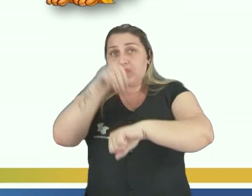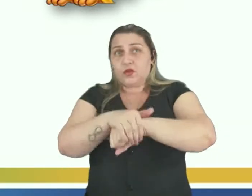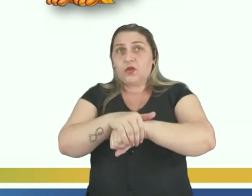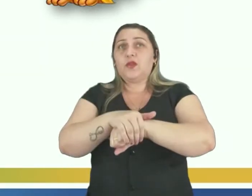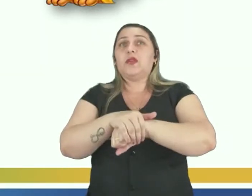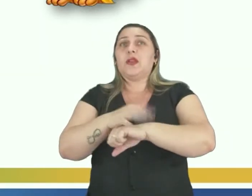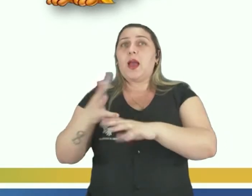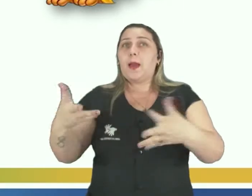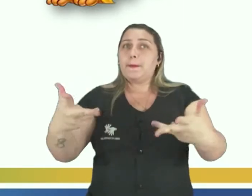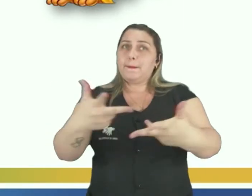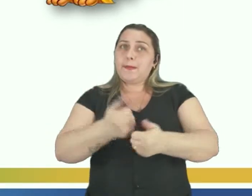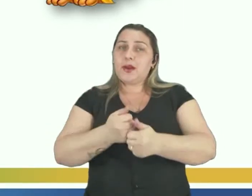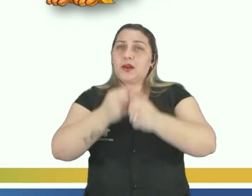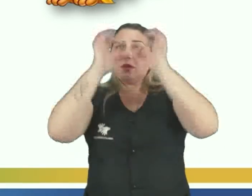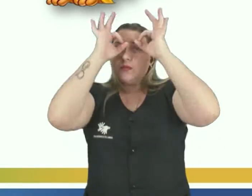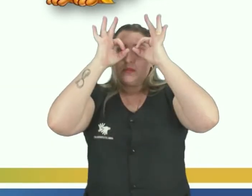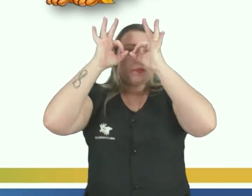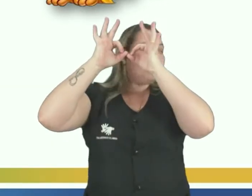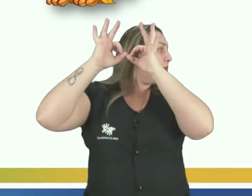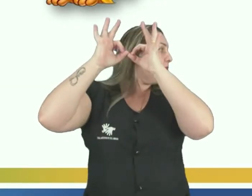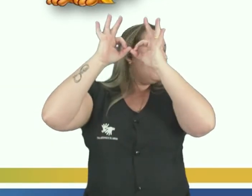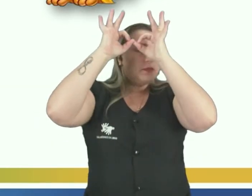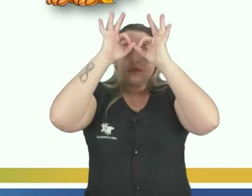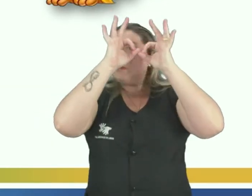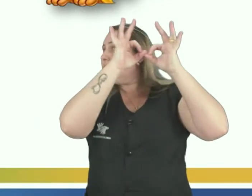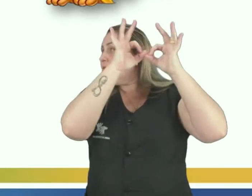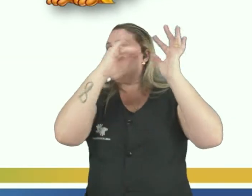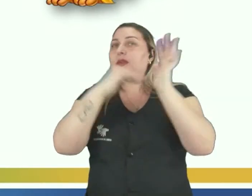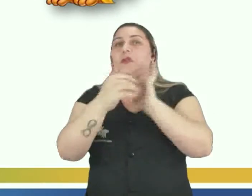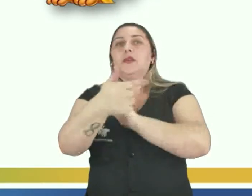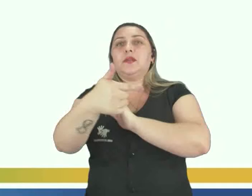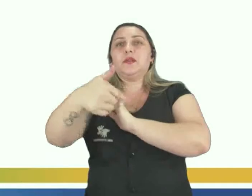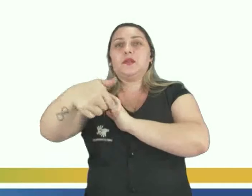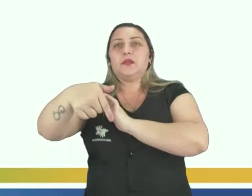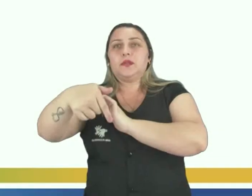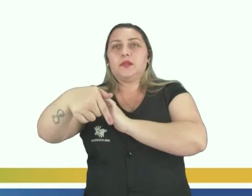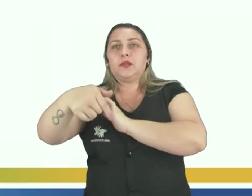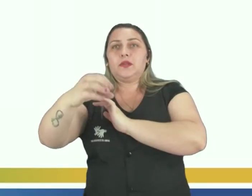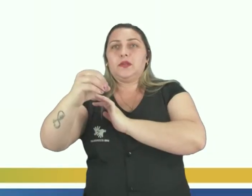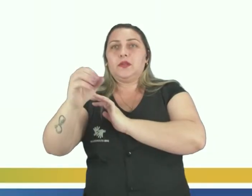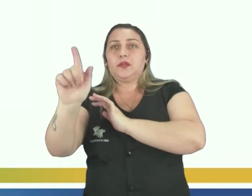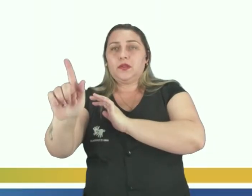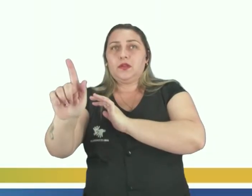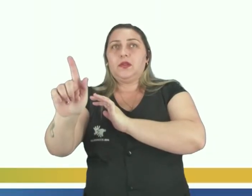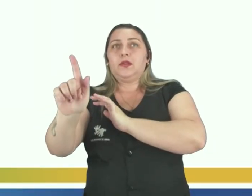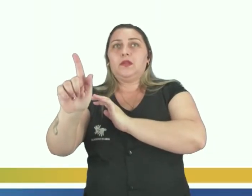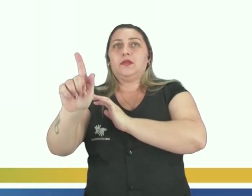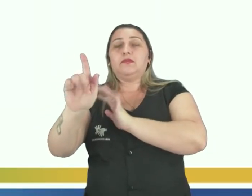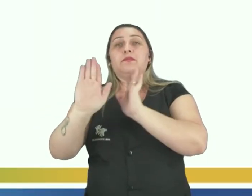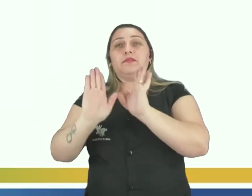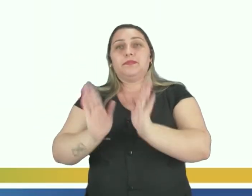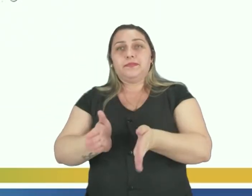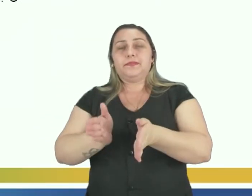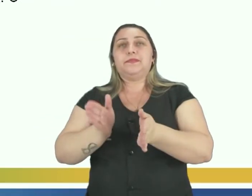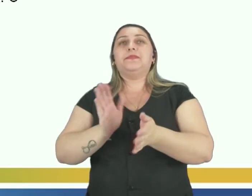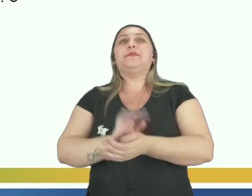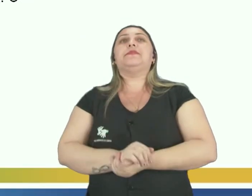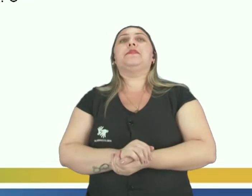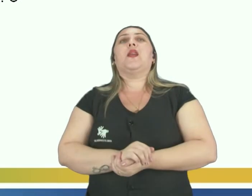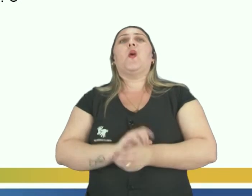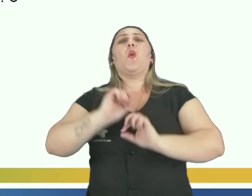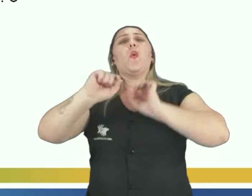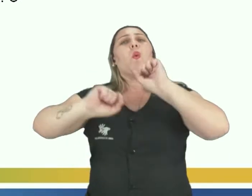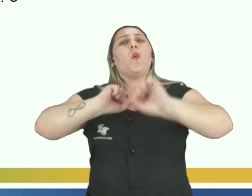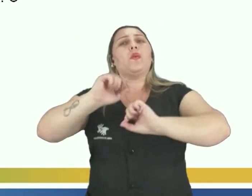sua grande habilidade é de virar a cabeça em até 270 graus, certo? Nossas considerações finais. O que é que